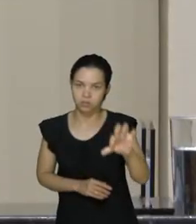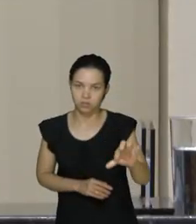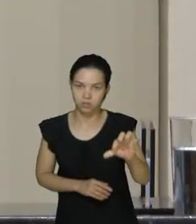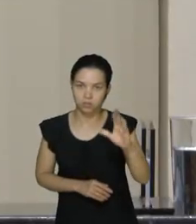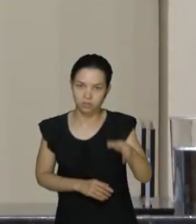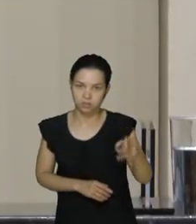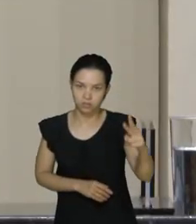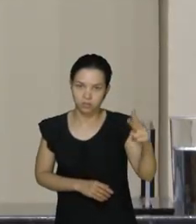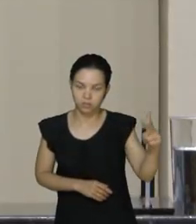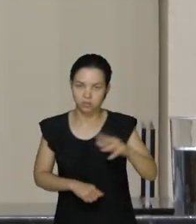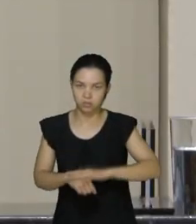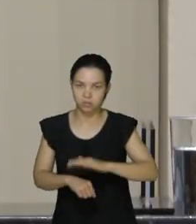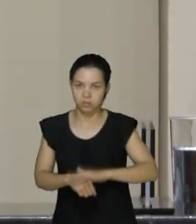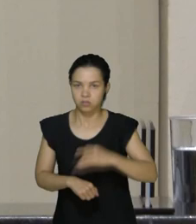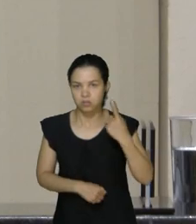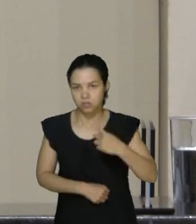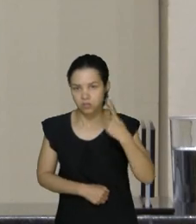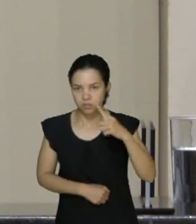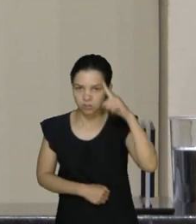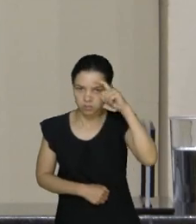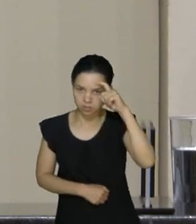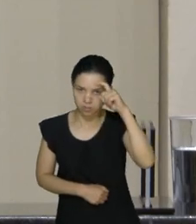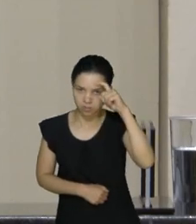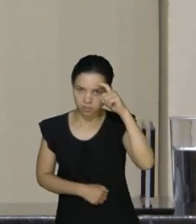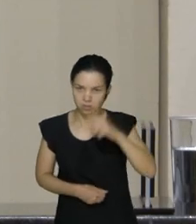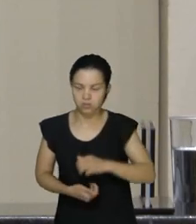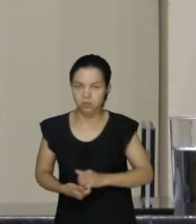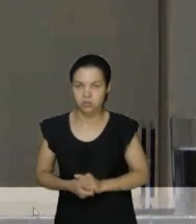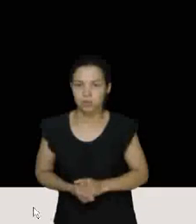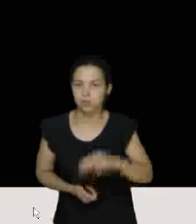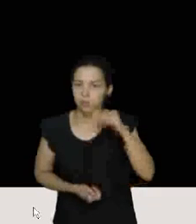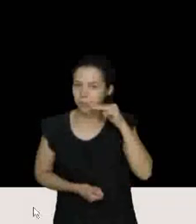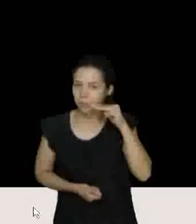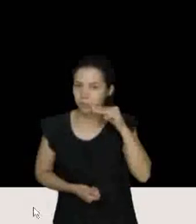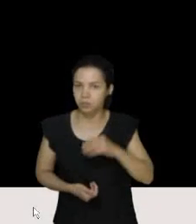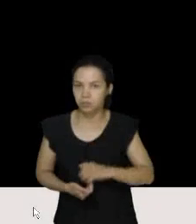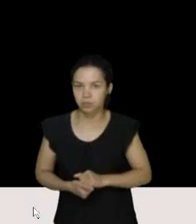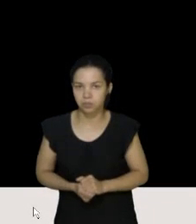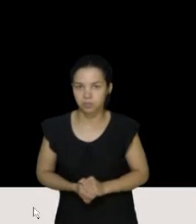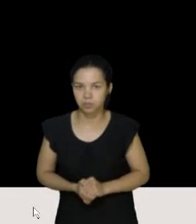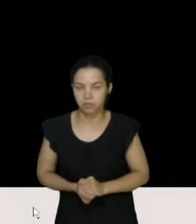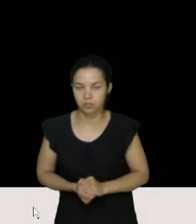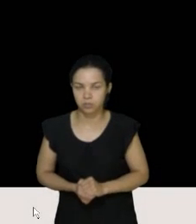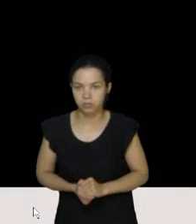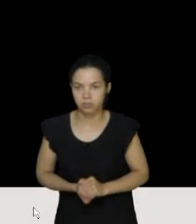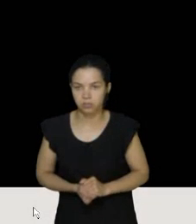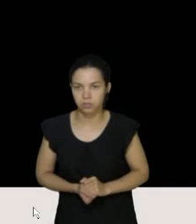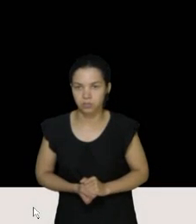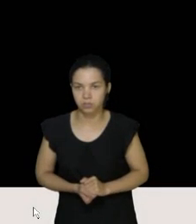289/2022, de autoria dos deputados Marcos Vieira e Marlene Fengler, que